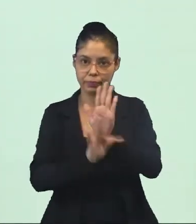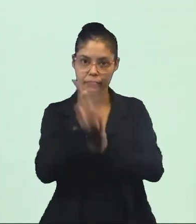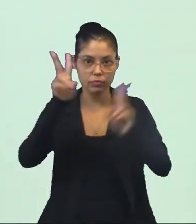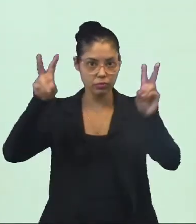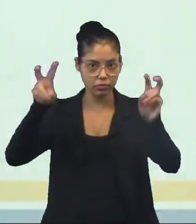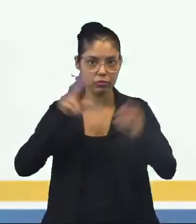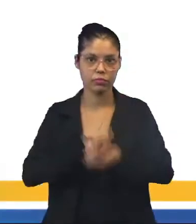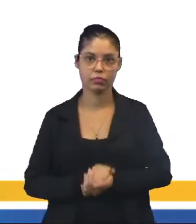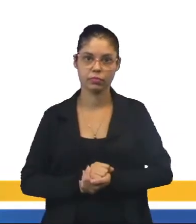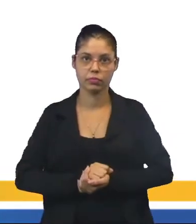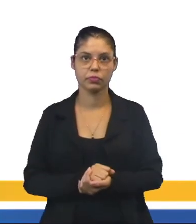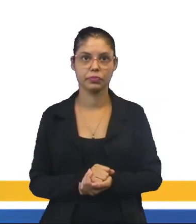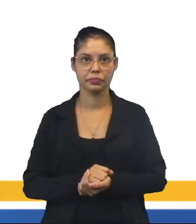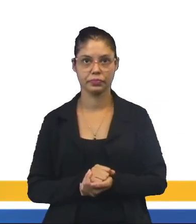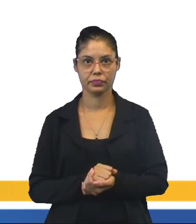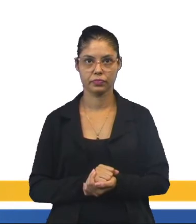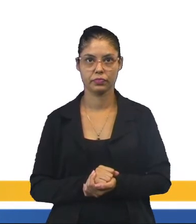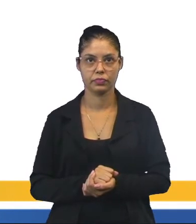assunto.